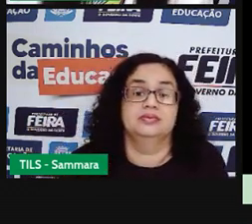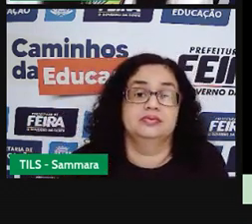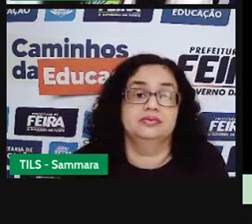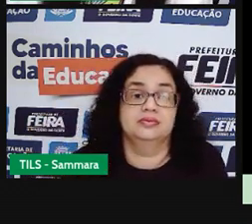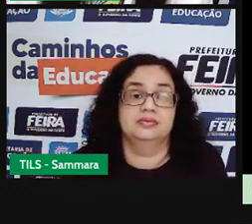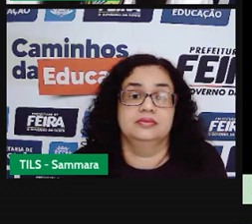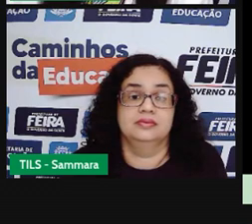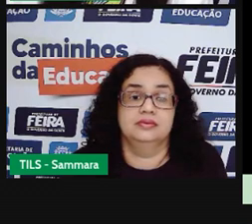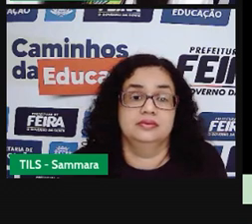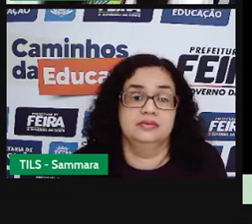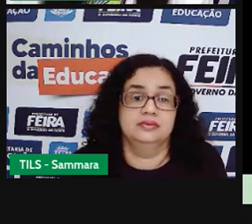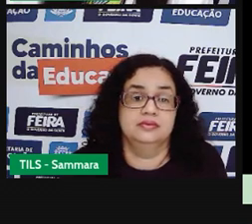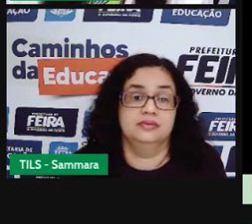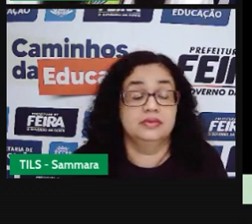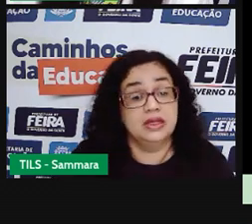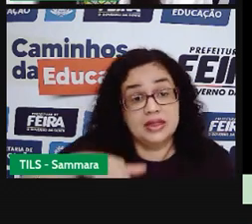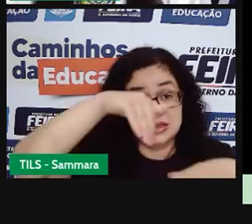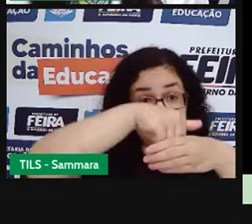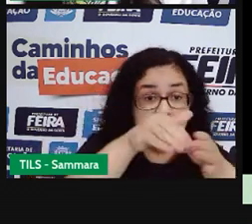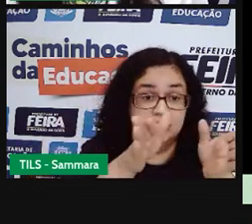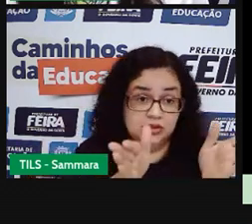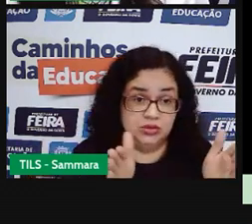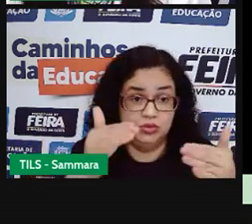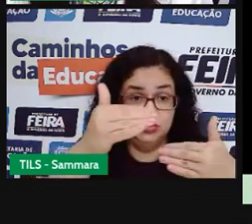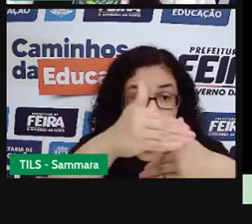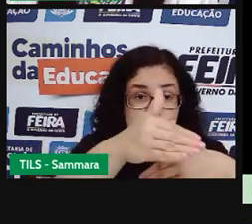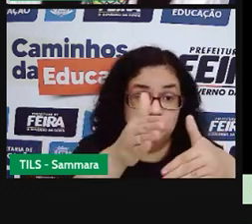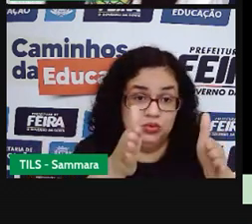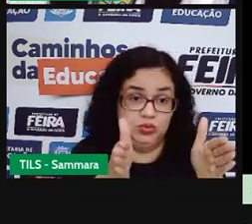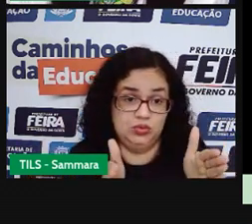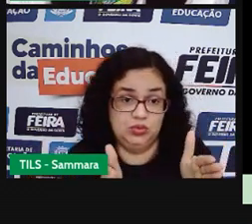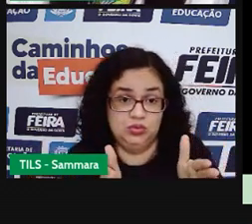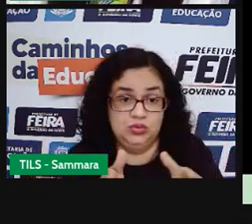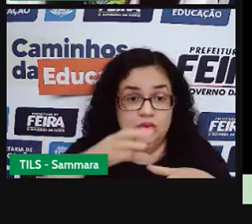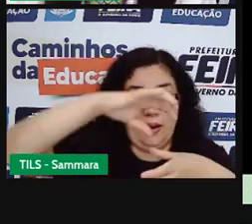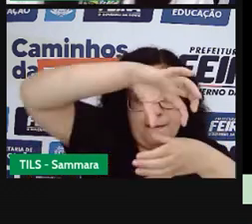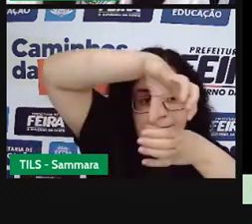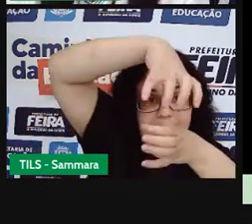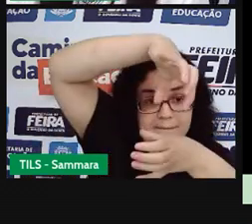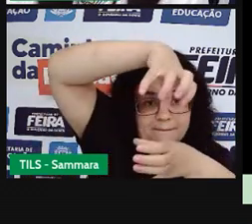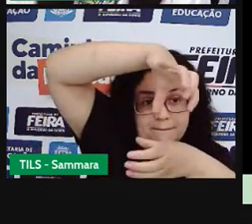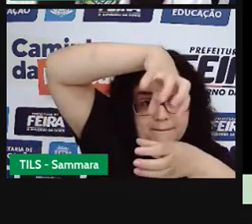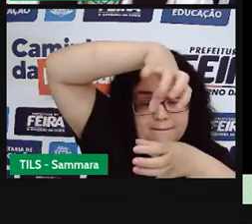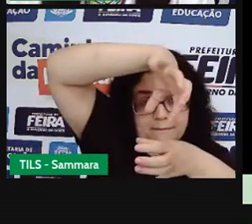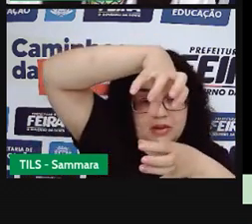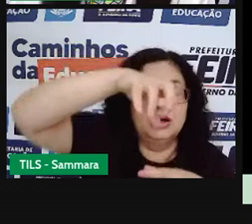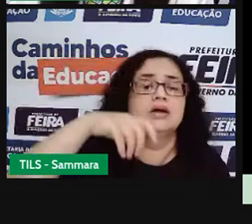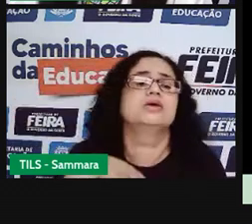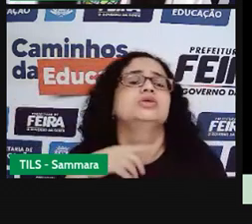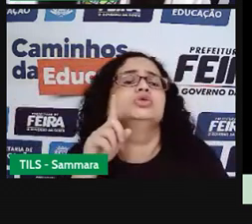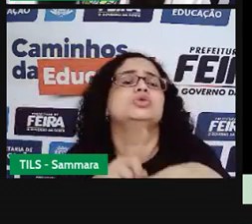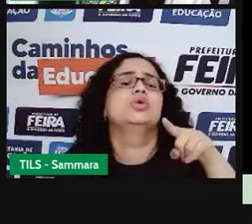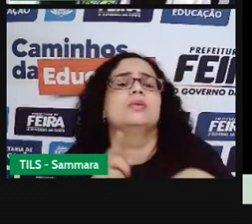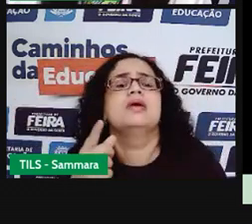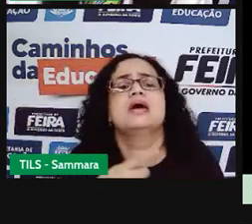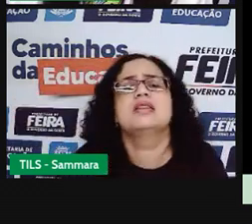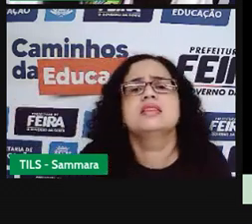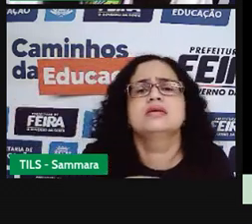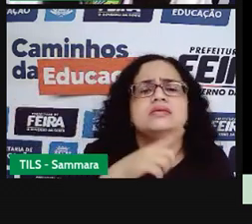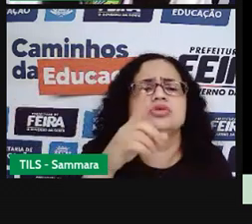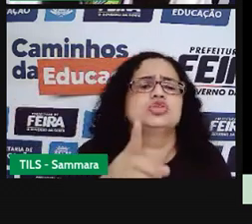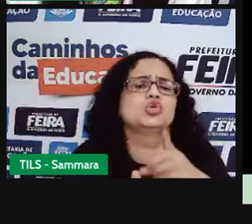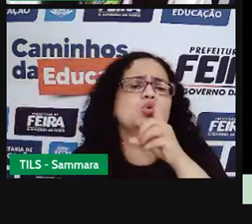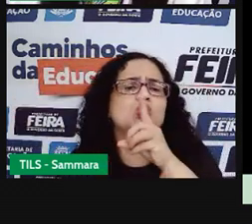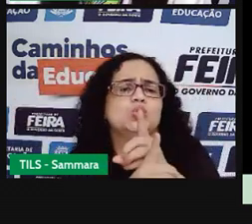de dentro da dessa caixa nós temos aí potes o que que eles objetos eles têm em